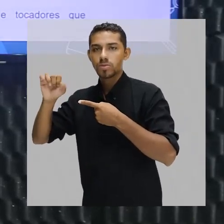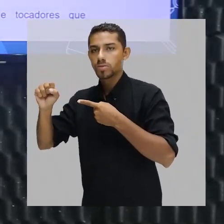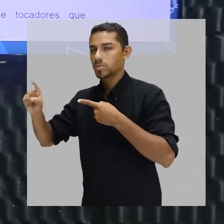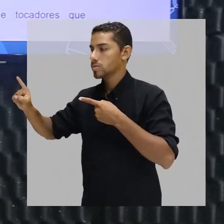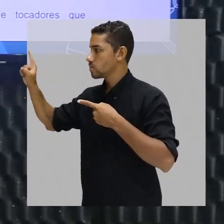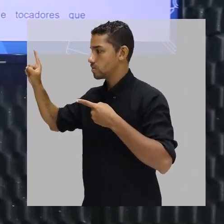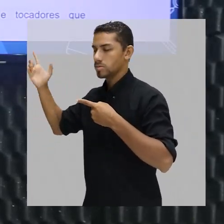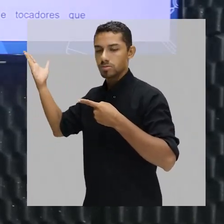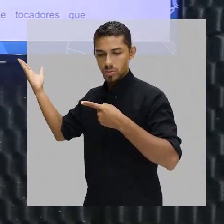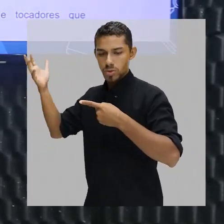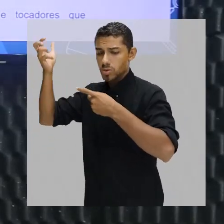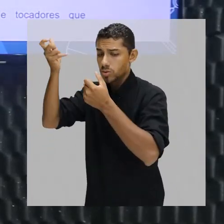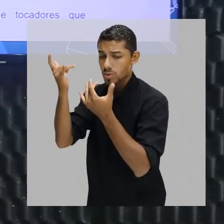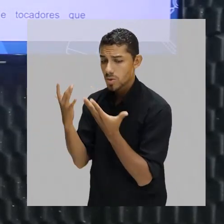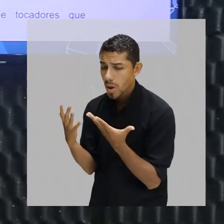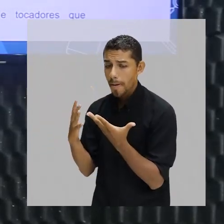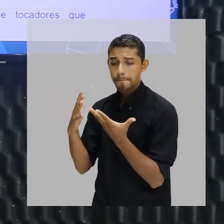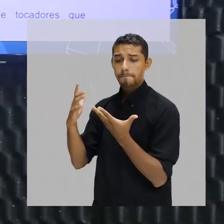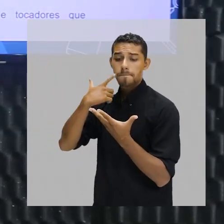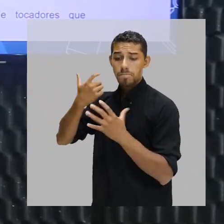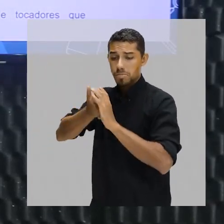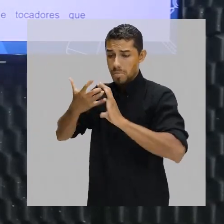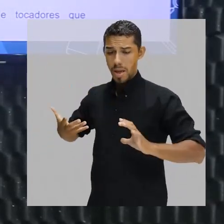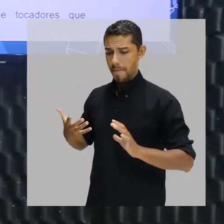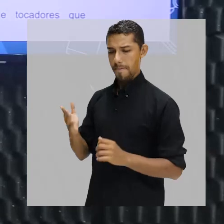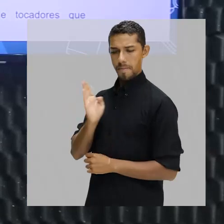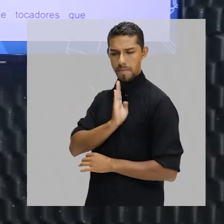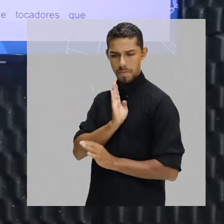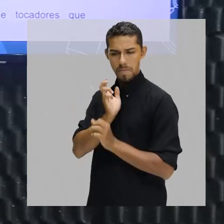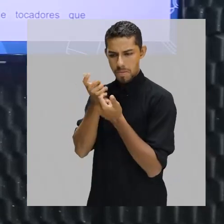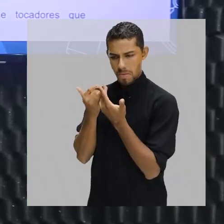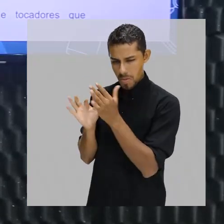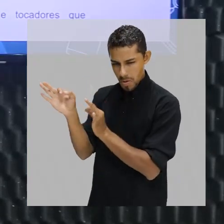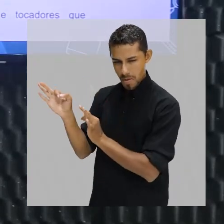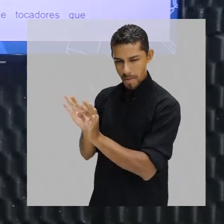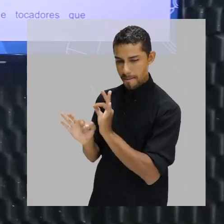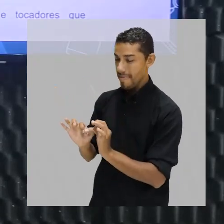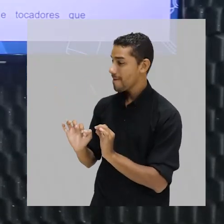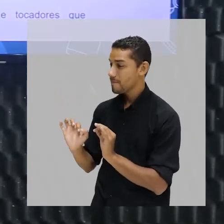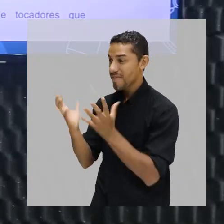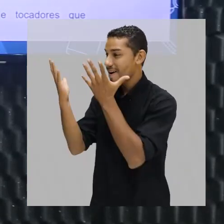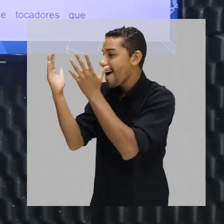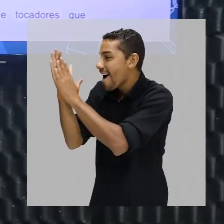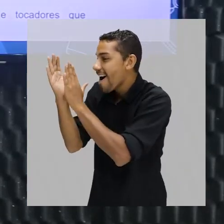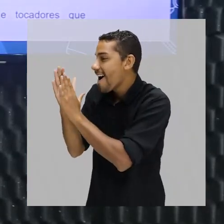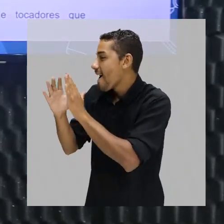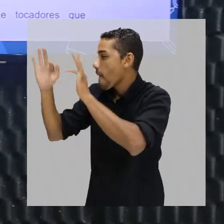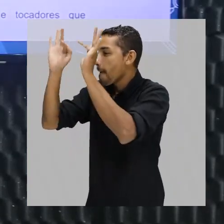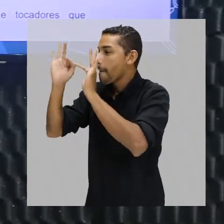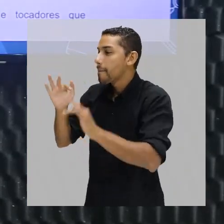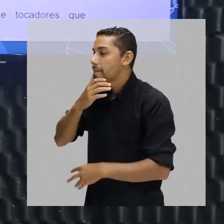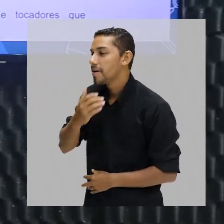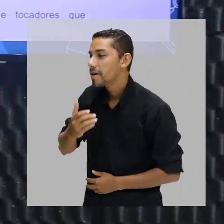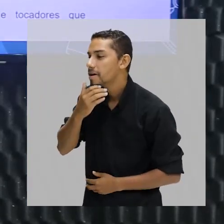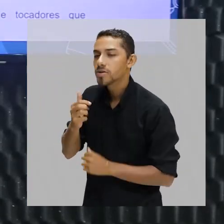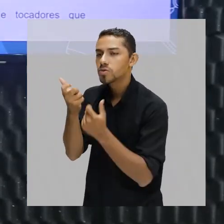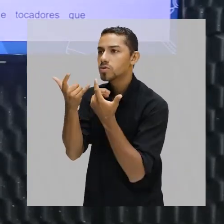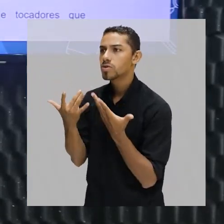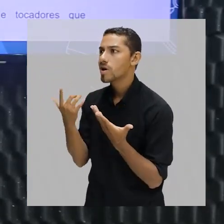sofisticado, de origem semi-erudita que comemora o Natal. Por quê? Porque a maioria deles trabalha com autos. Auto